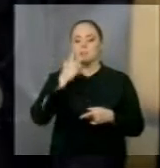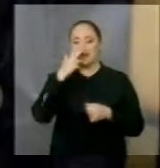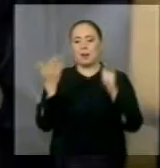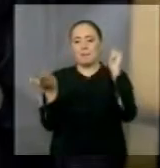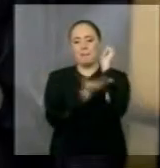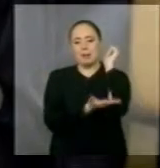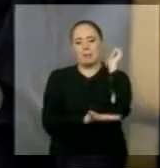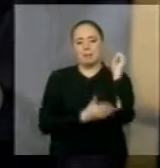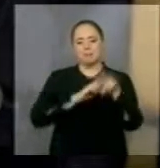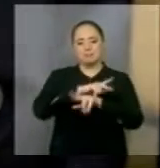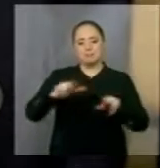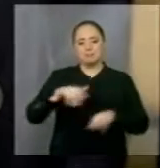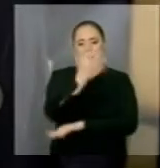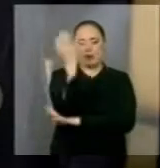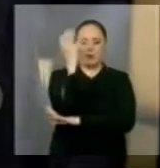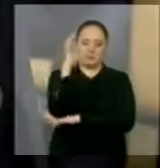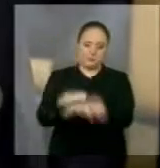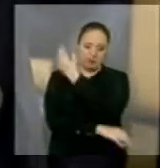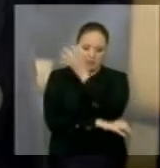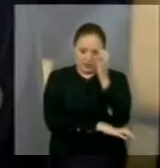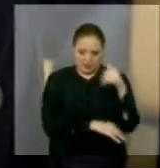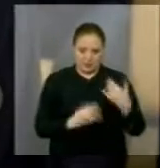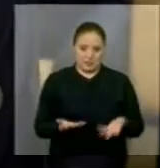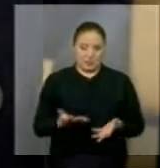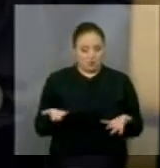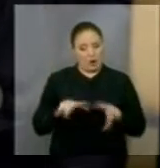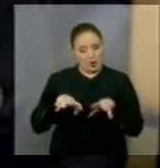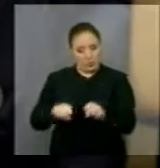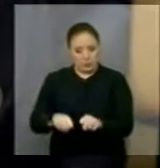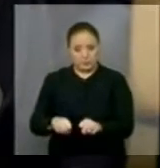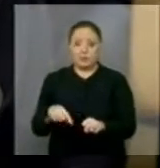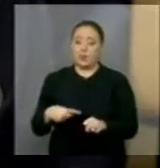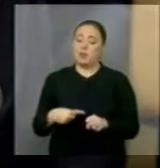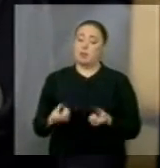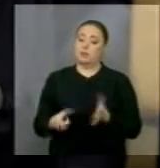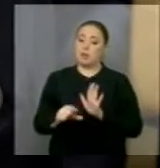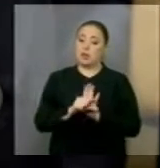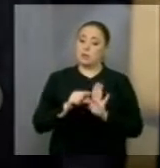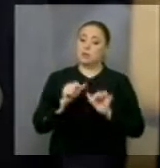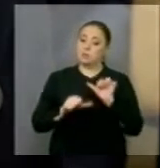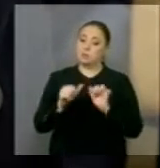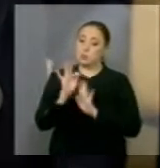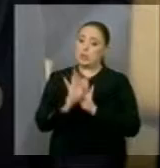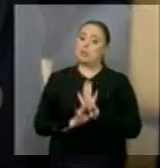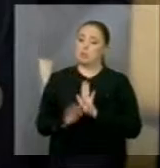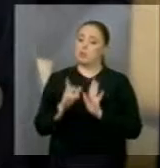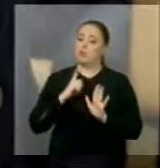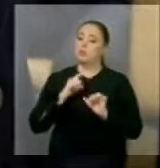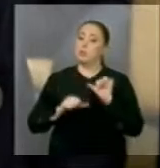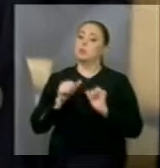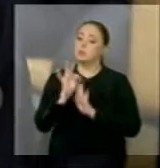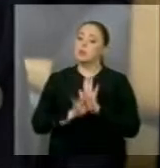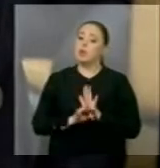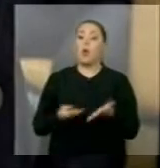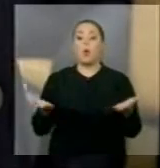desmatamento nessas áreas agora regularizadas e ocupadas. Esse dispositivo sofreu alteração substancial.